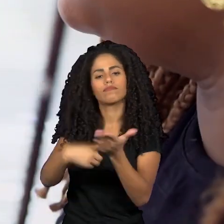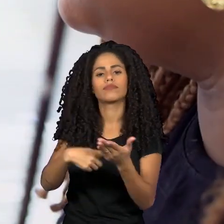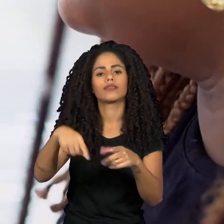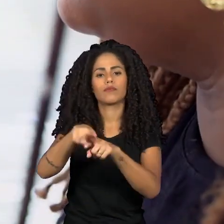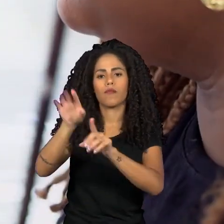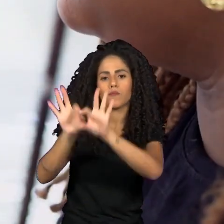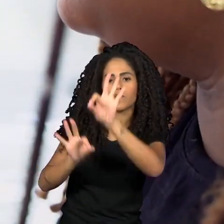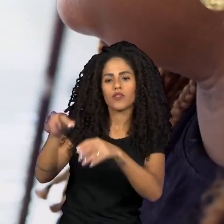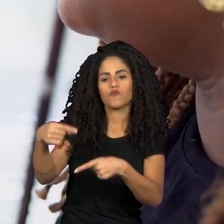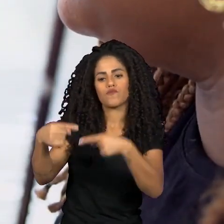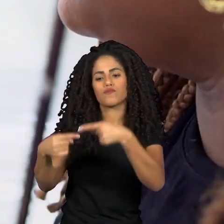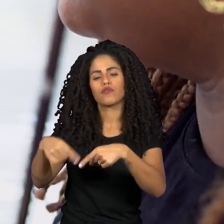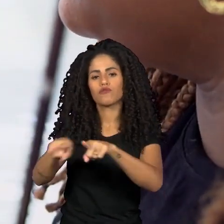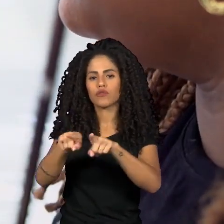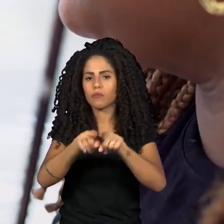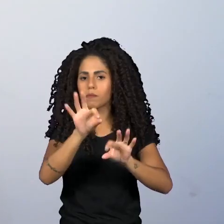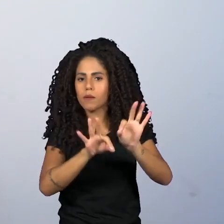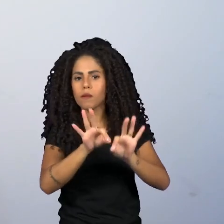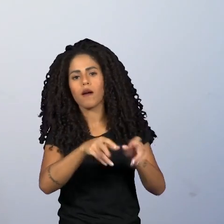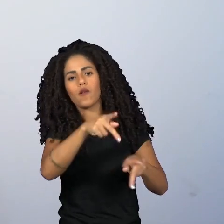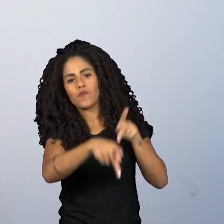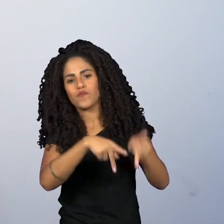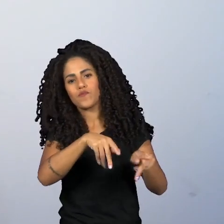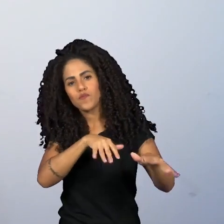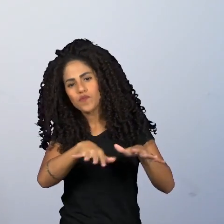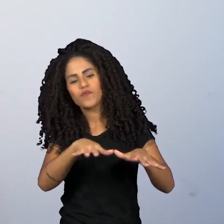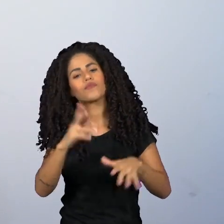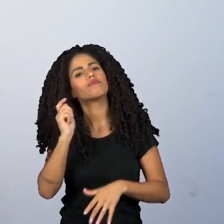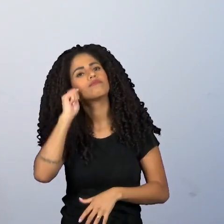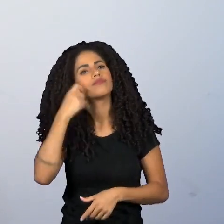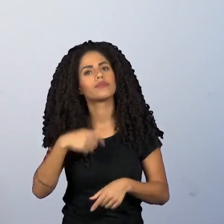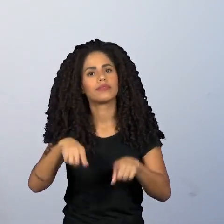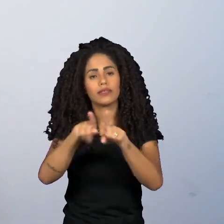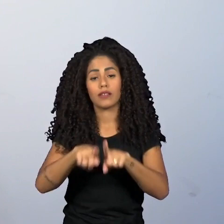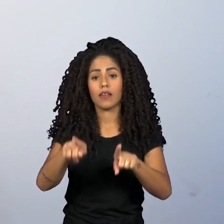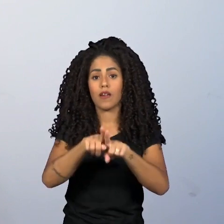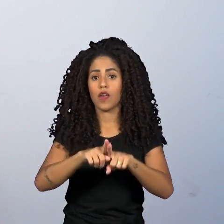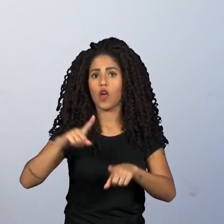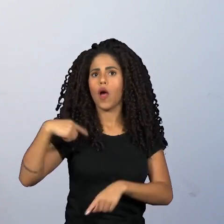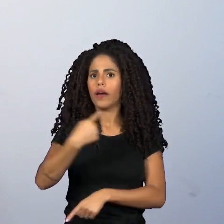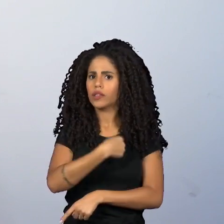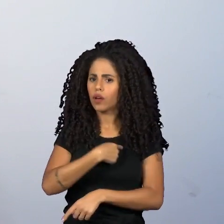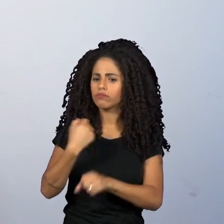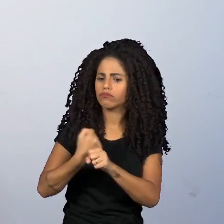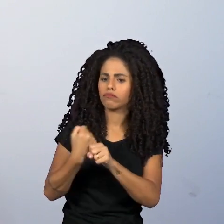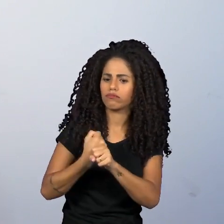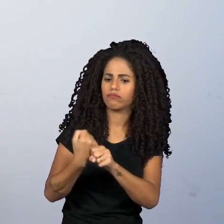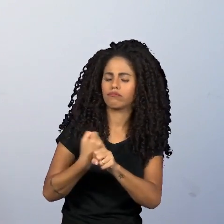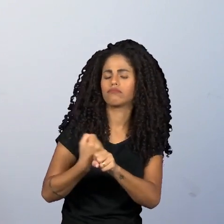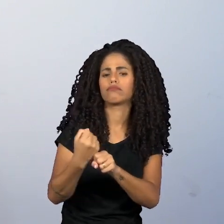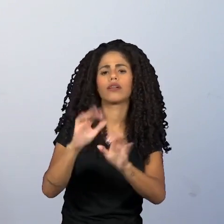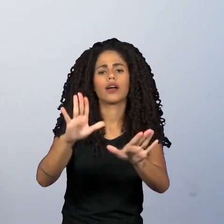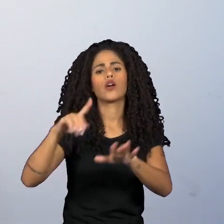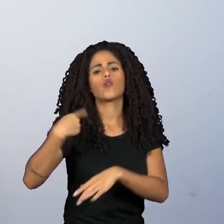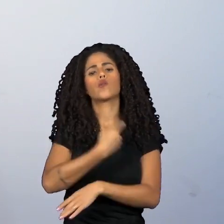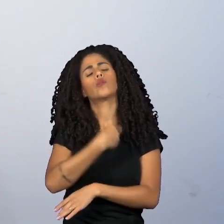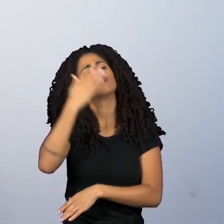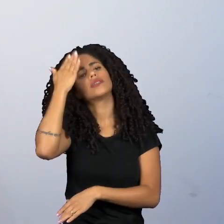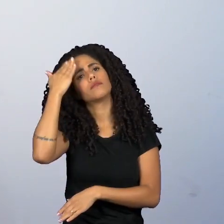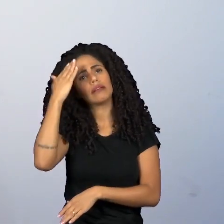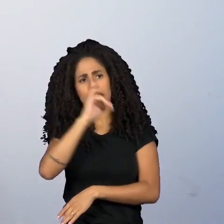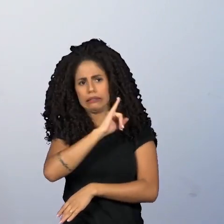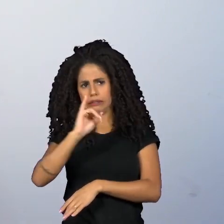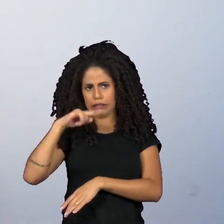projeto político organizado pelo movimento negro. A gente sabe que em poucos anos a gente não repara anos da história, mas a gente sabe também que se a gente